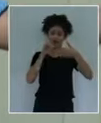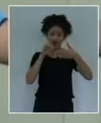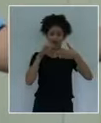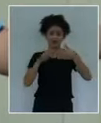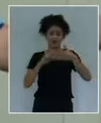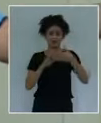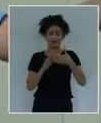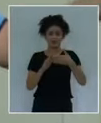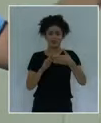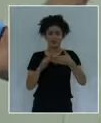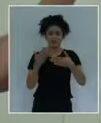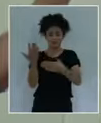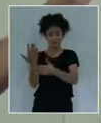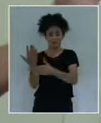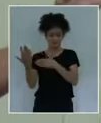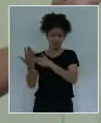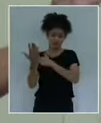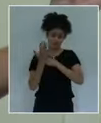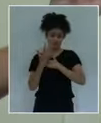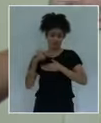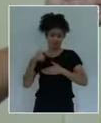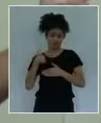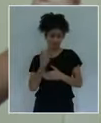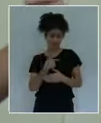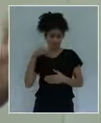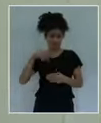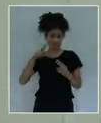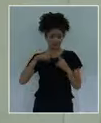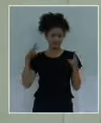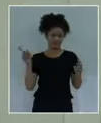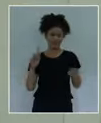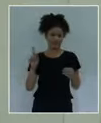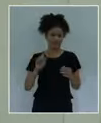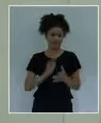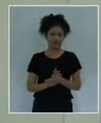prejudicar a Guaraciaba, vamos dizer assim, e também não tem